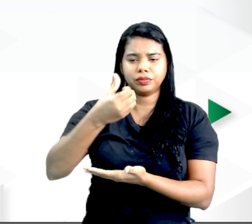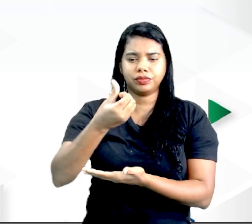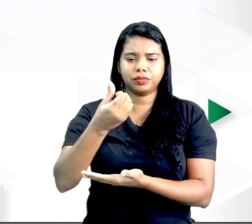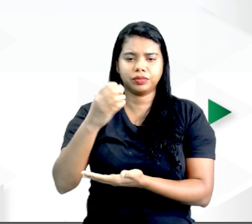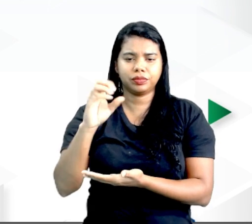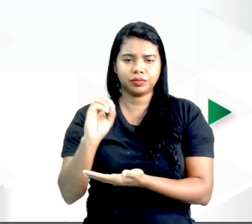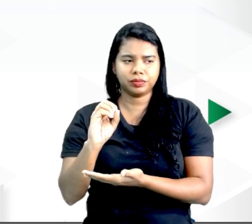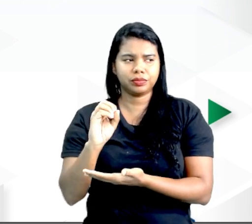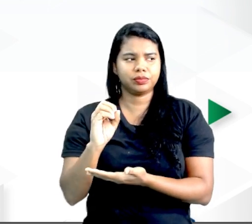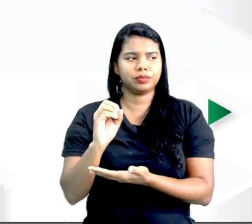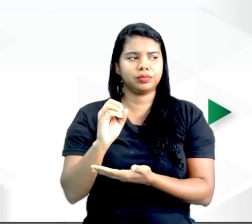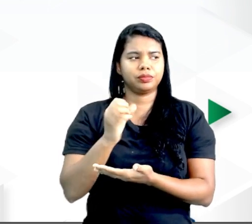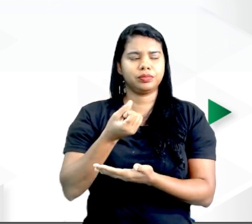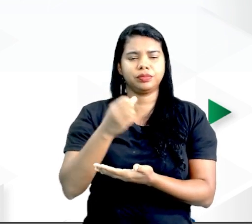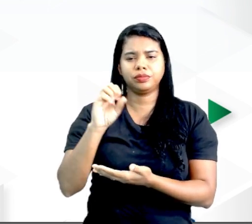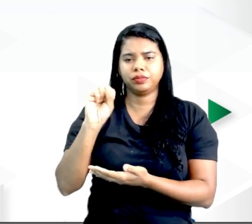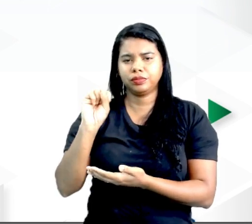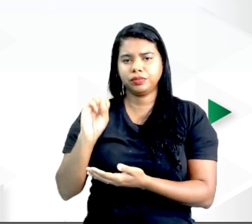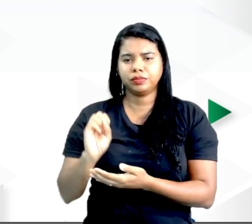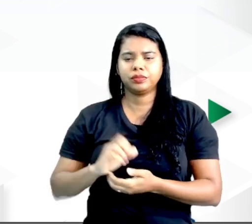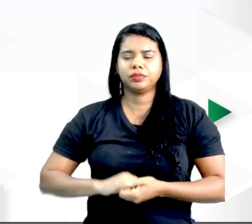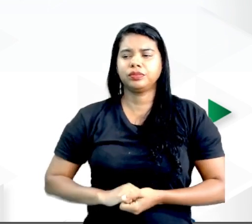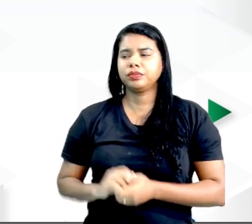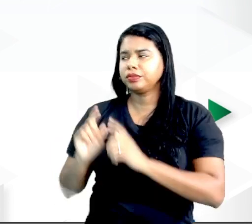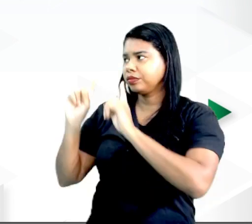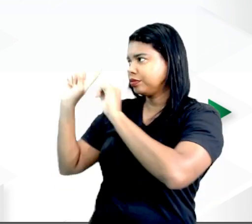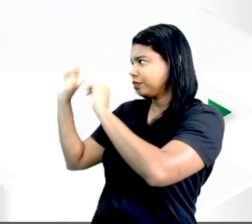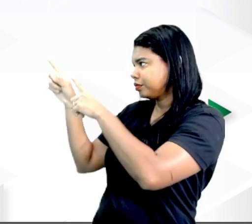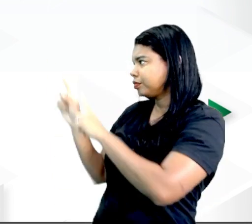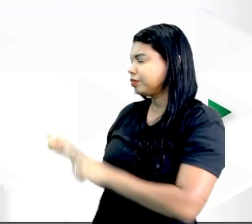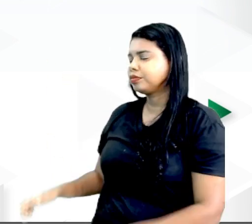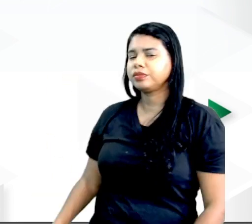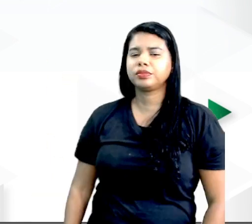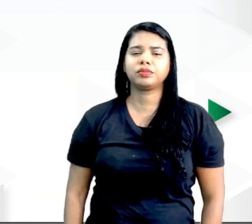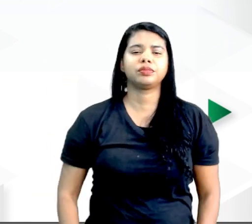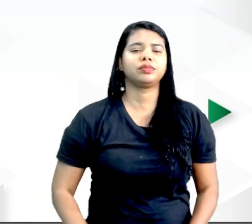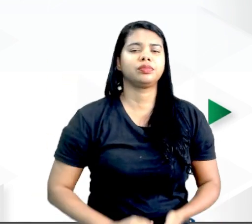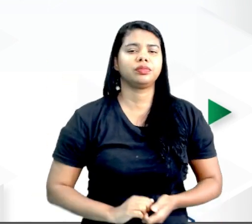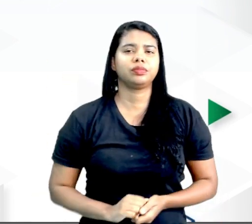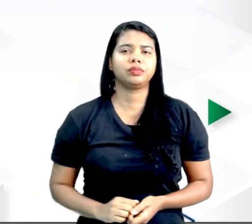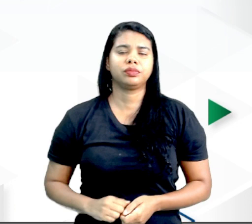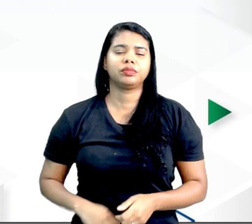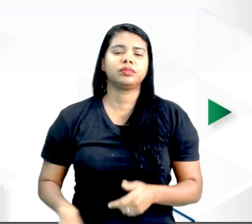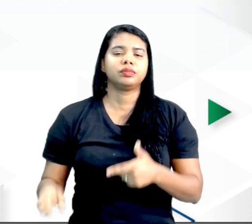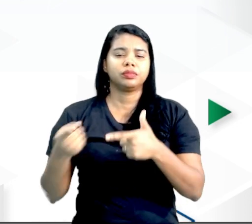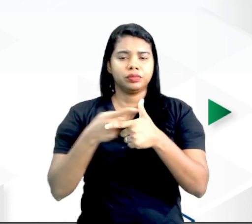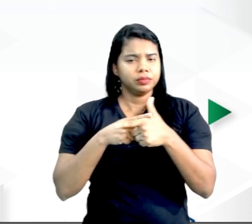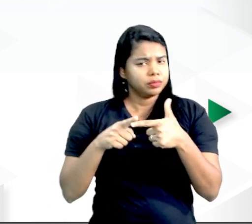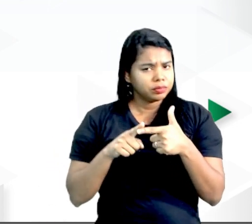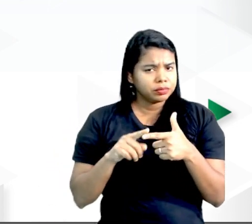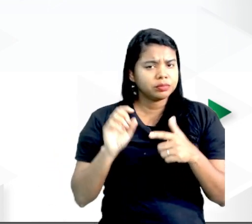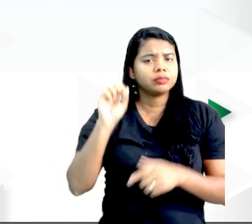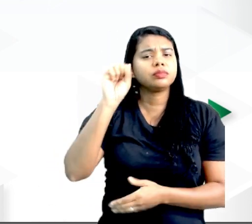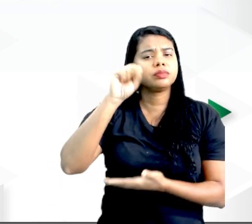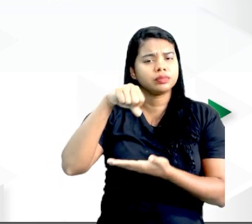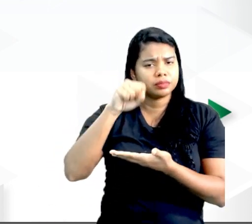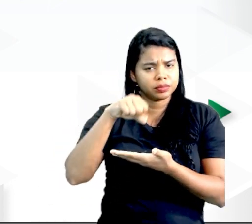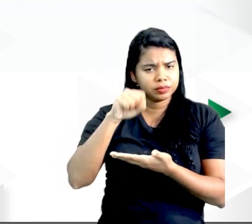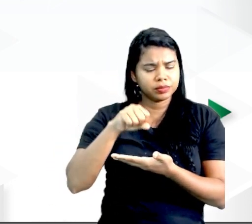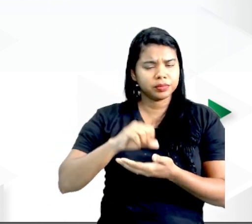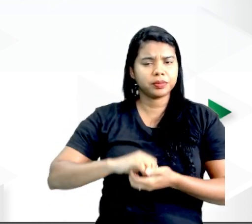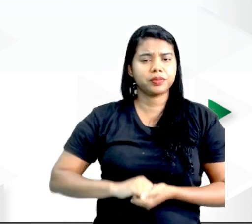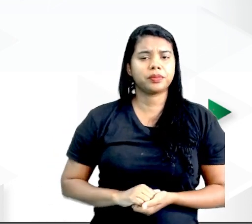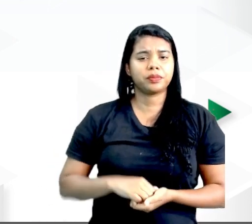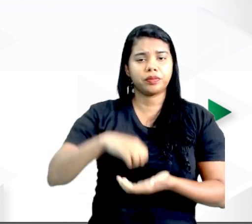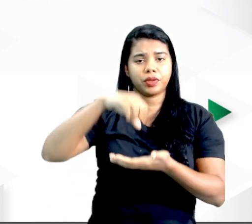para 800. Olha, do jeito que está aí. Ambos são divisíveis? Claro, né? 960 dá